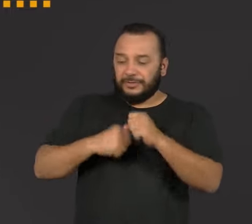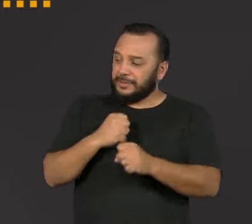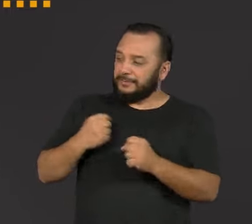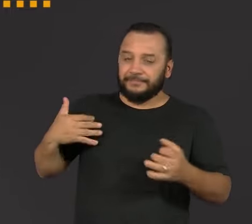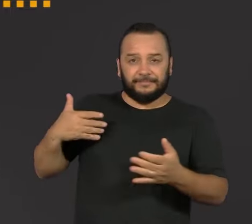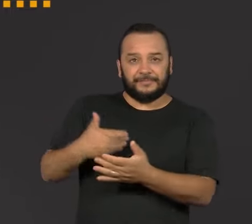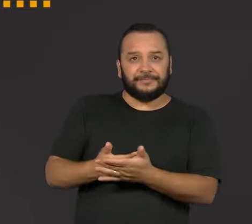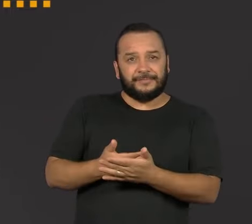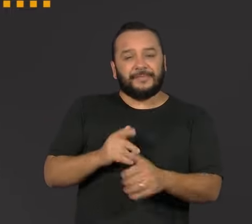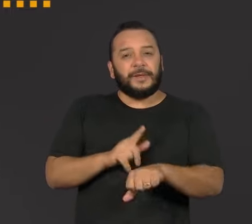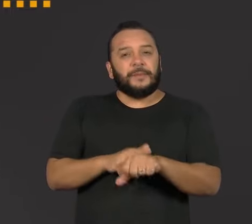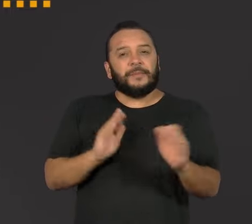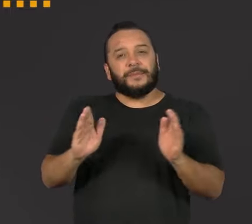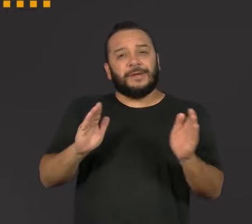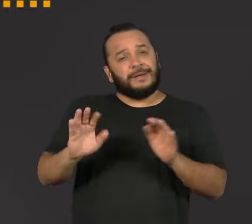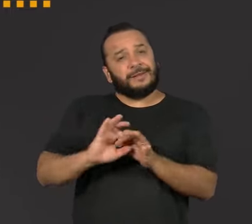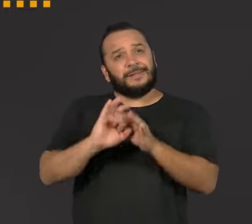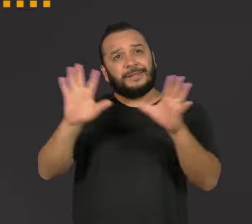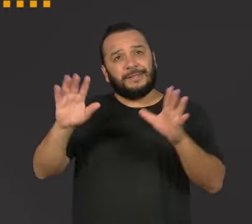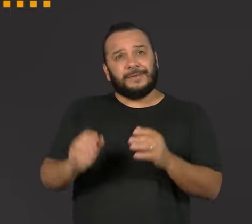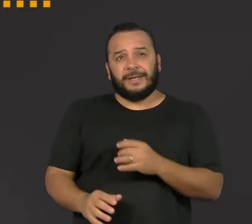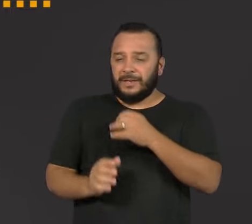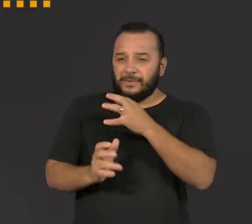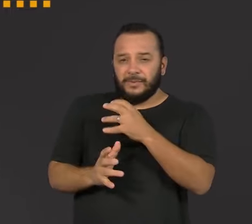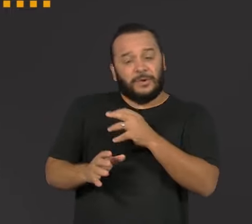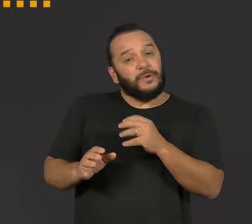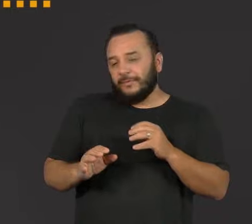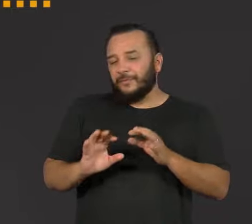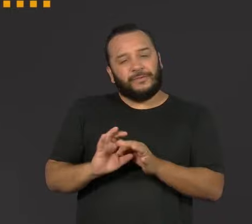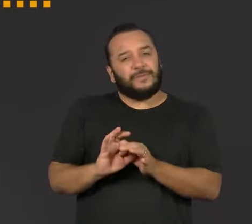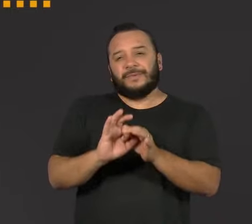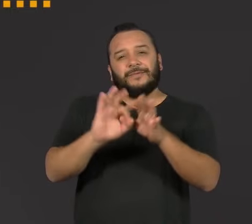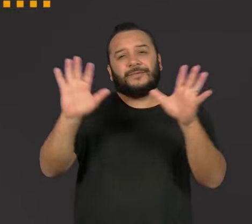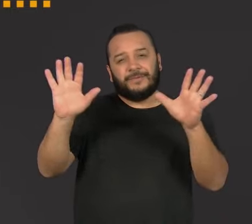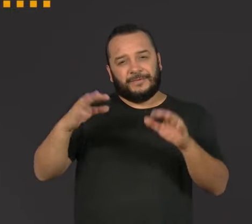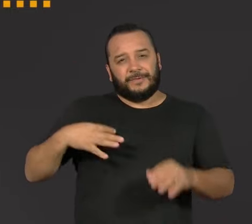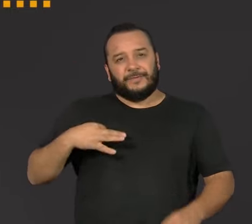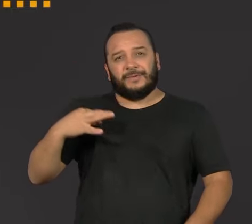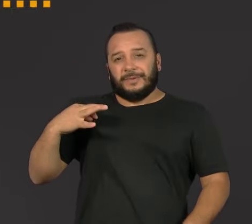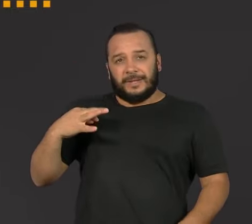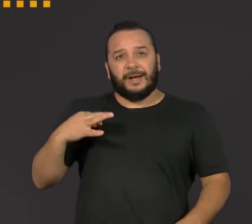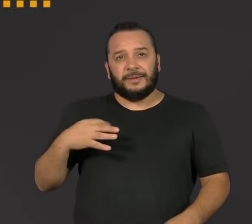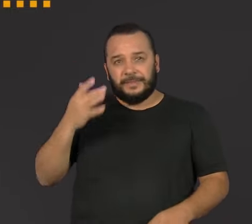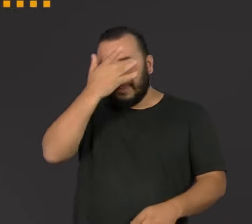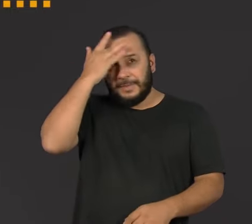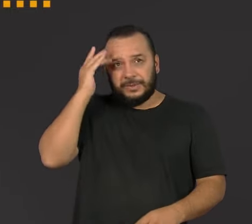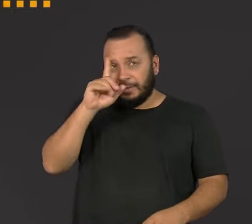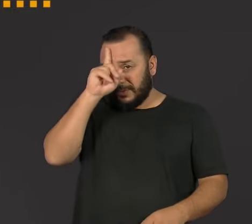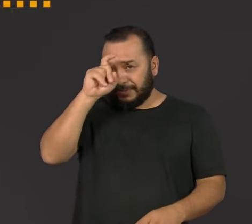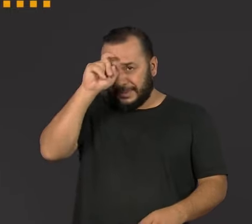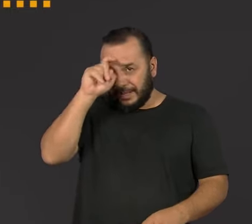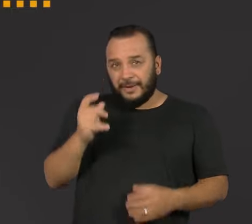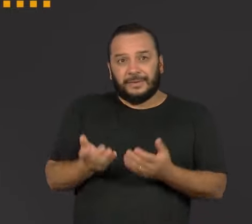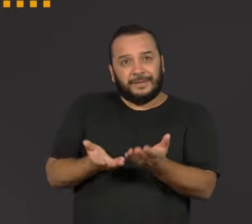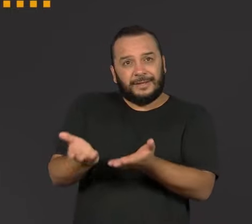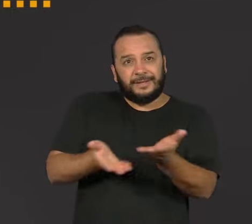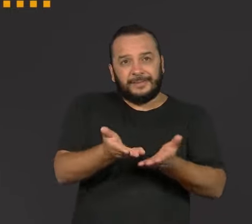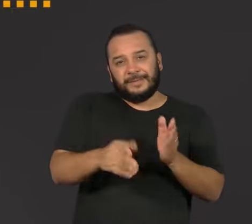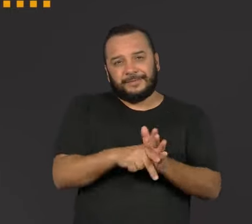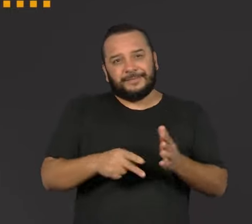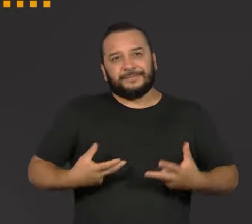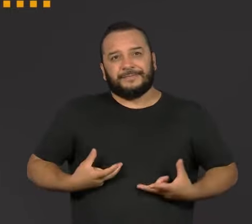nas horas vagas, toca voluntariamente para pacientes internados em hospitais para tratamento